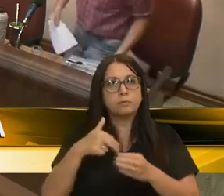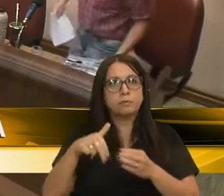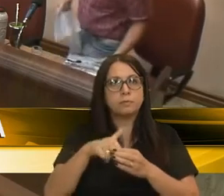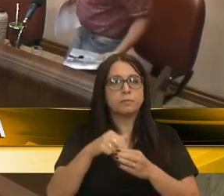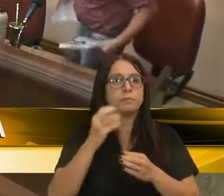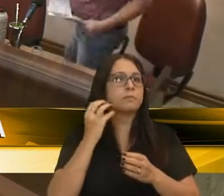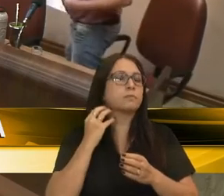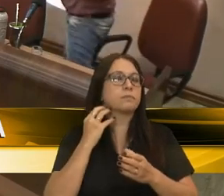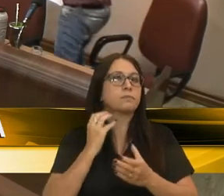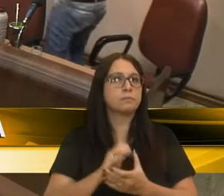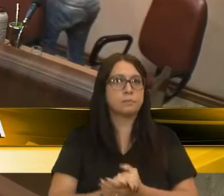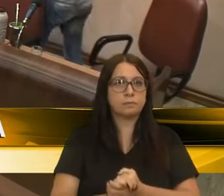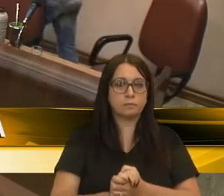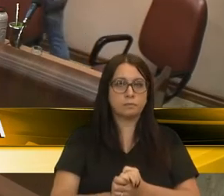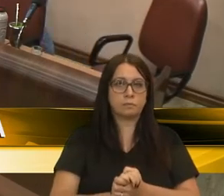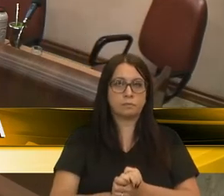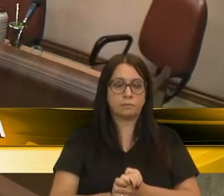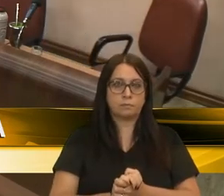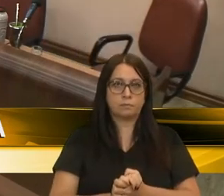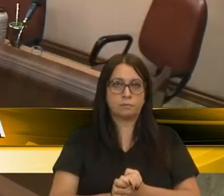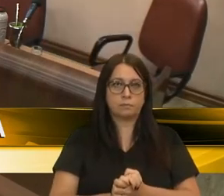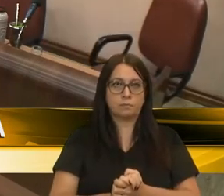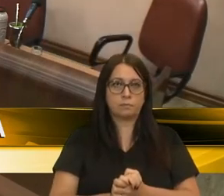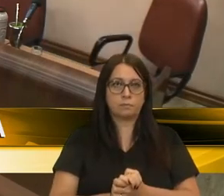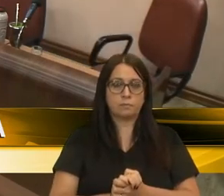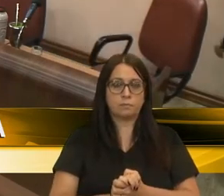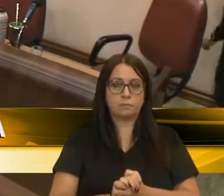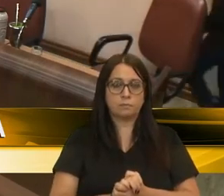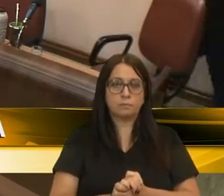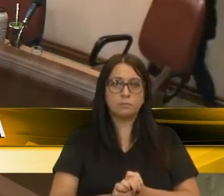do Ricardo Danilus Neto.